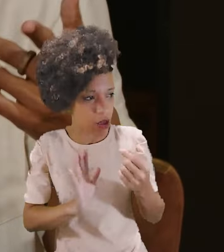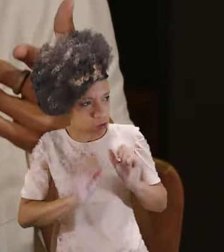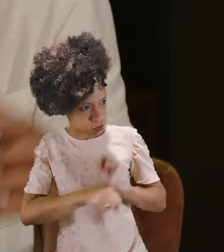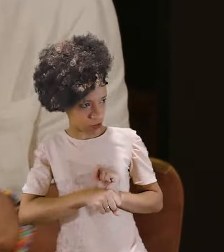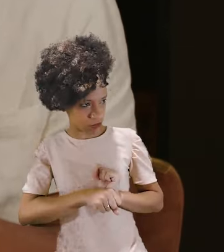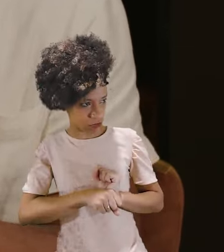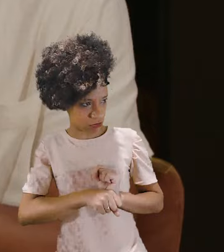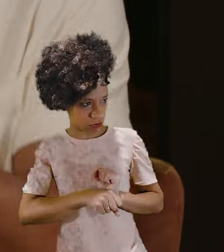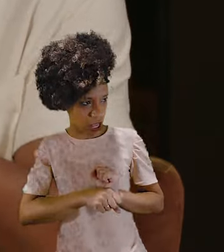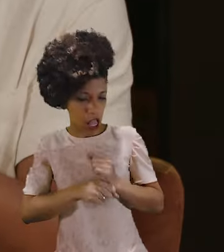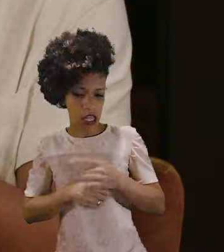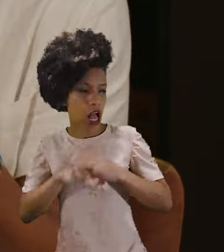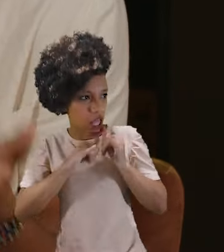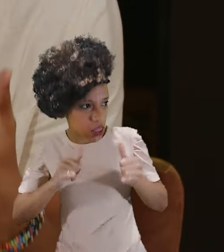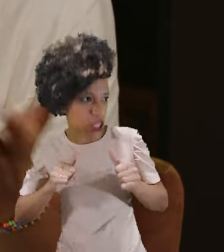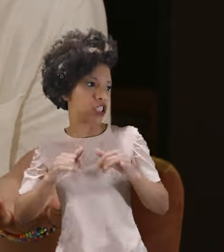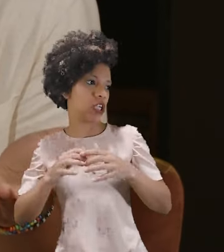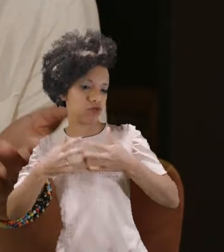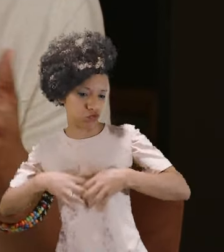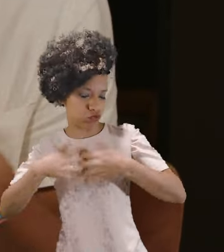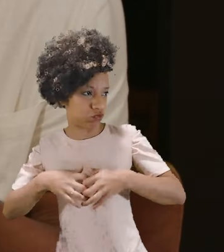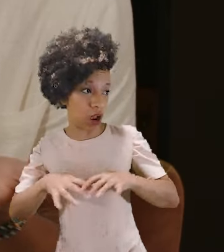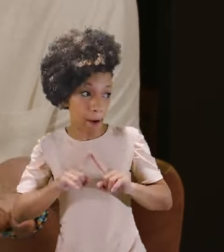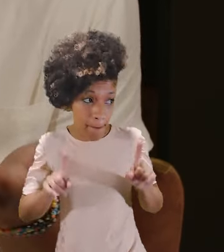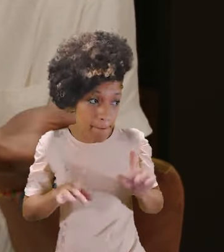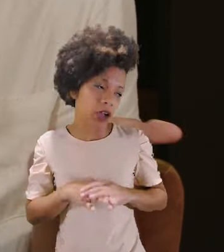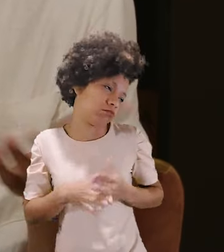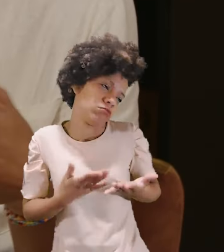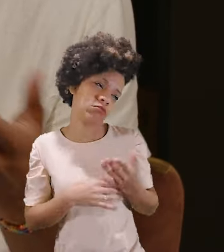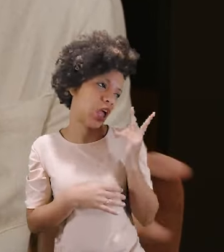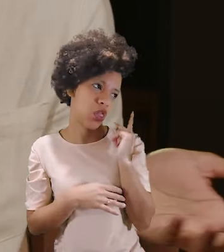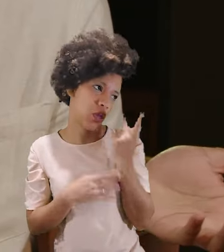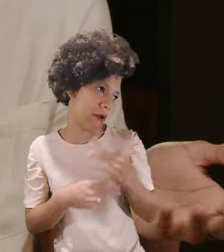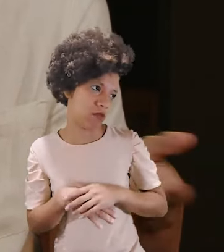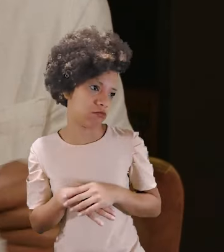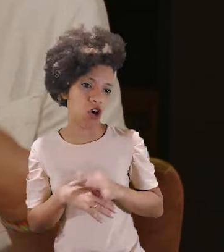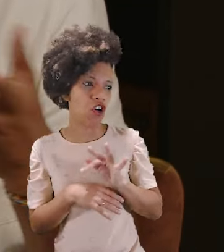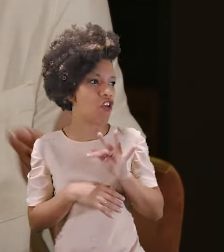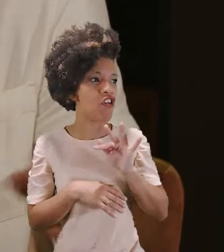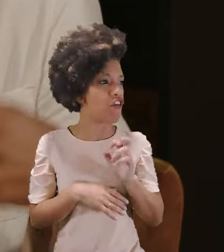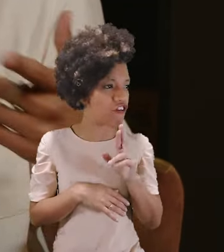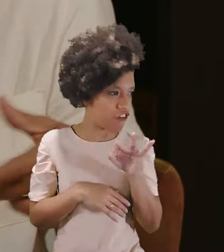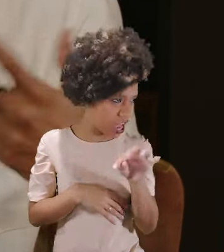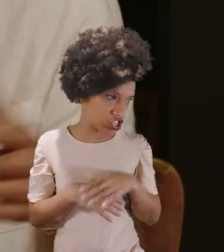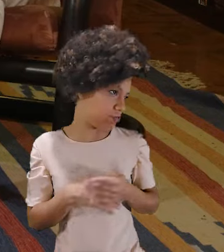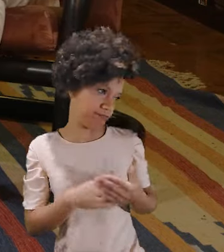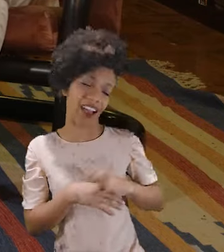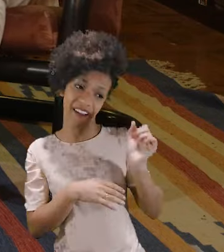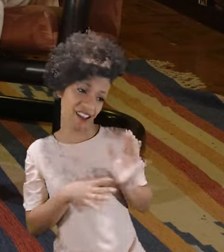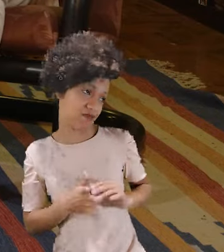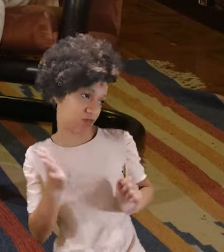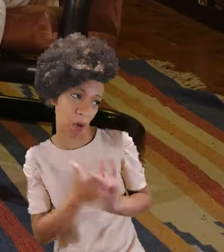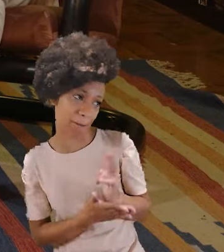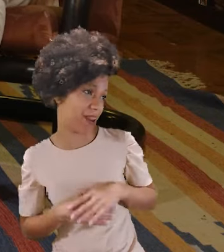elétrico de LED de piscina mas coletar navegando ele gasta muito sim mas também essa parte né o frete é caro para caraca teu companheiro Nelson dinheiro e